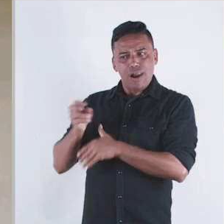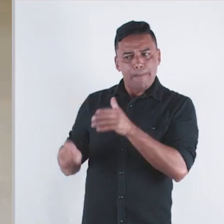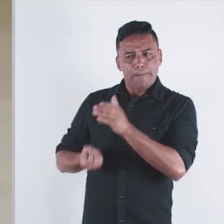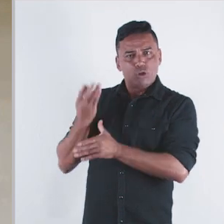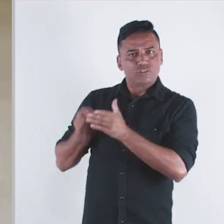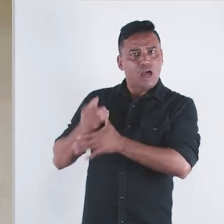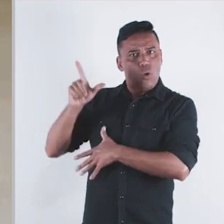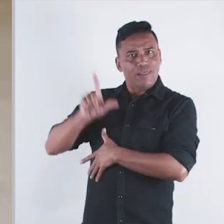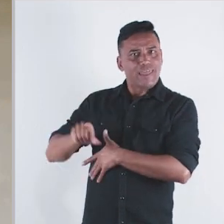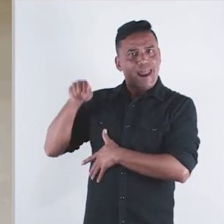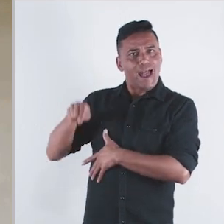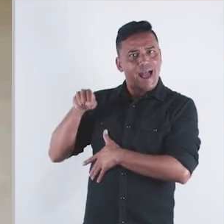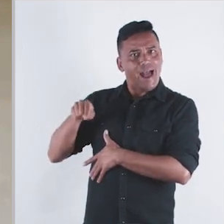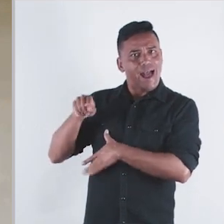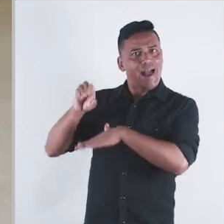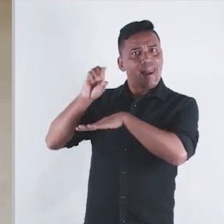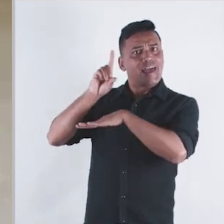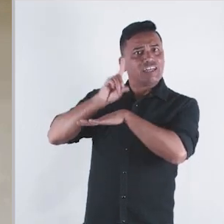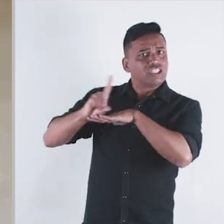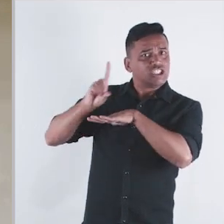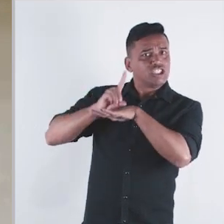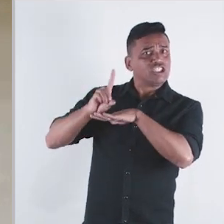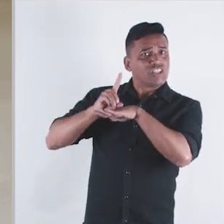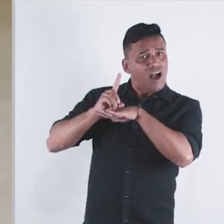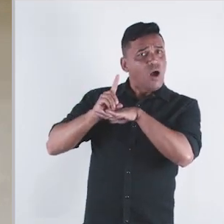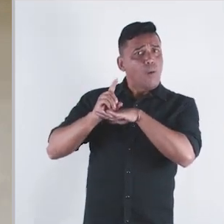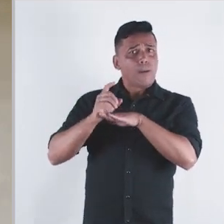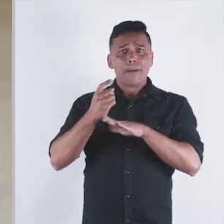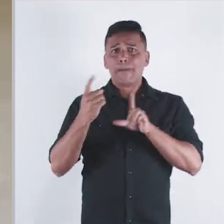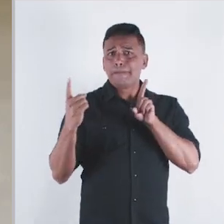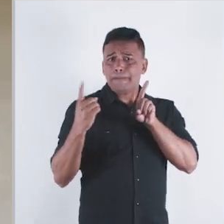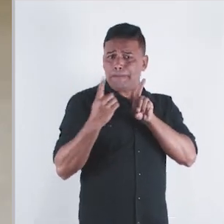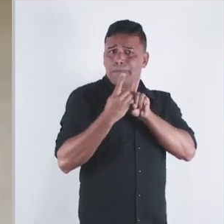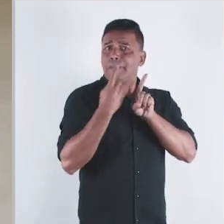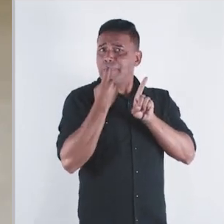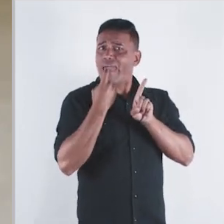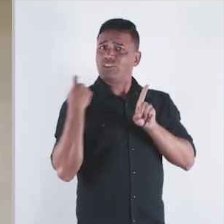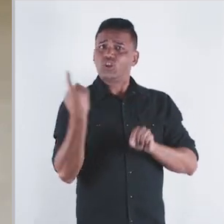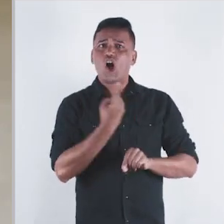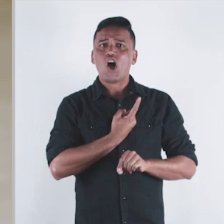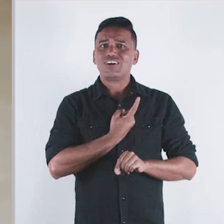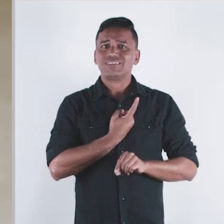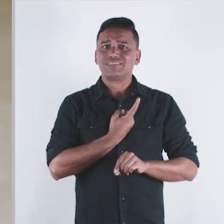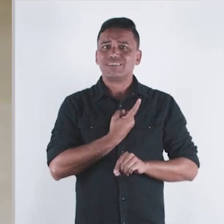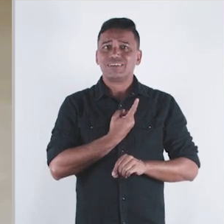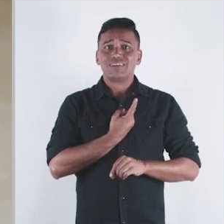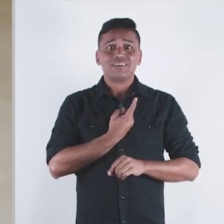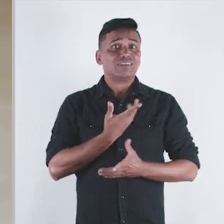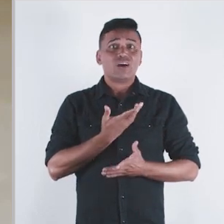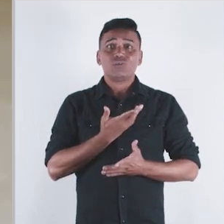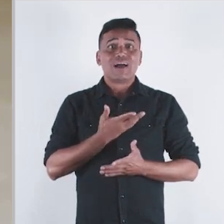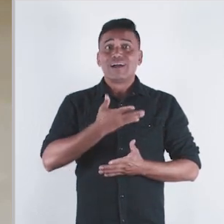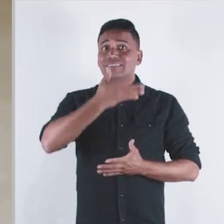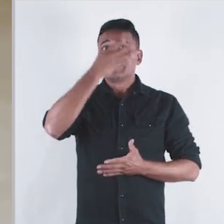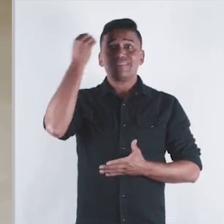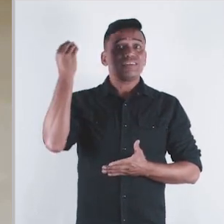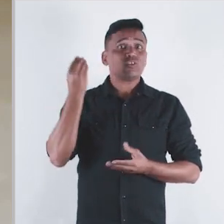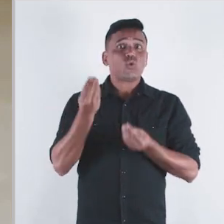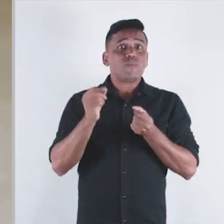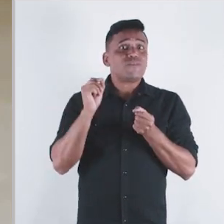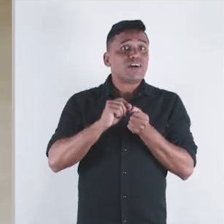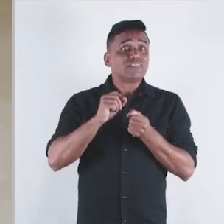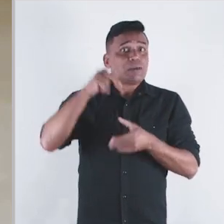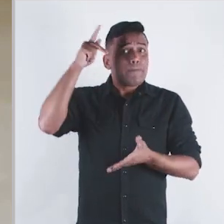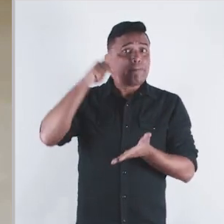que está mais ao nosso alcance, né, nós estamos deixando de lado uma parcela importante da produção